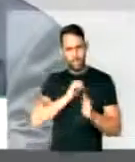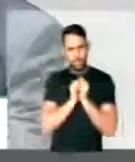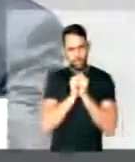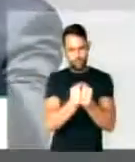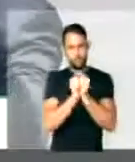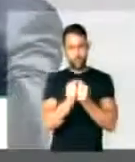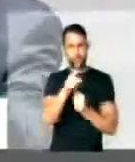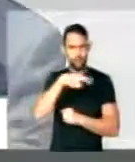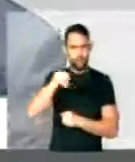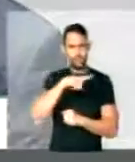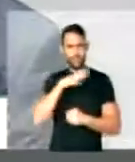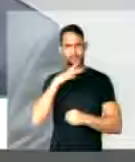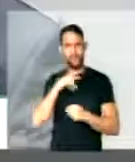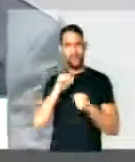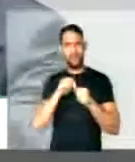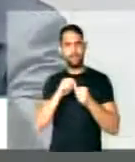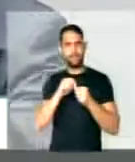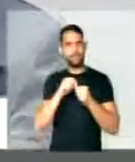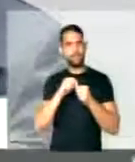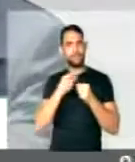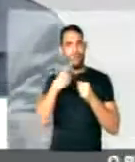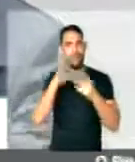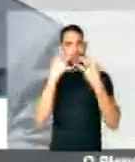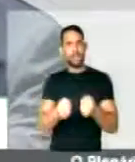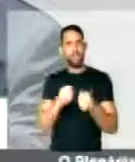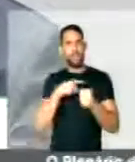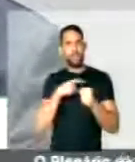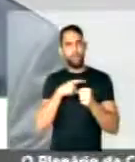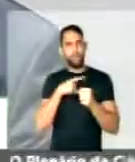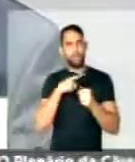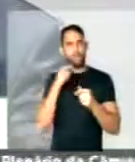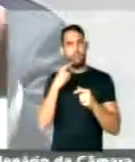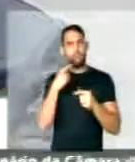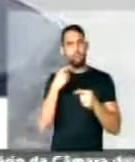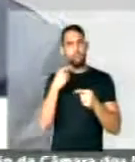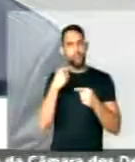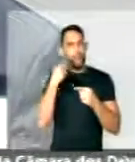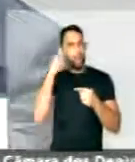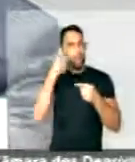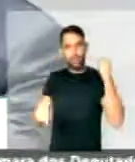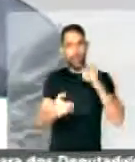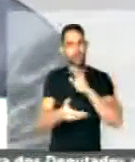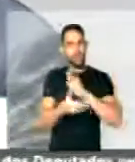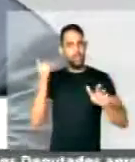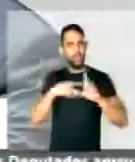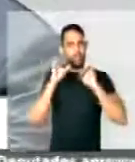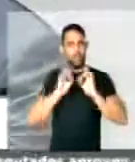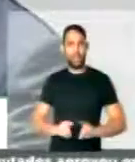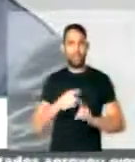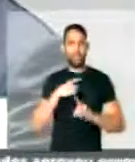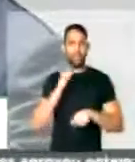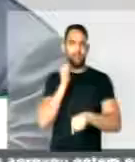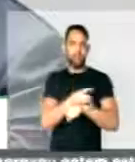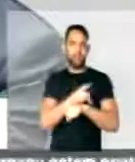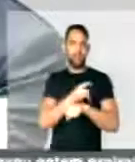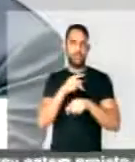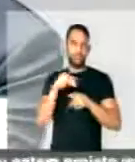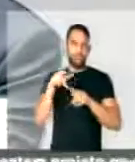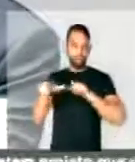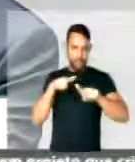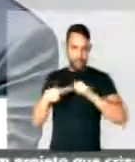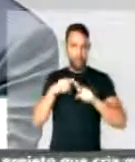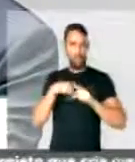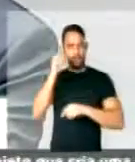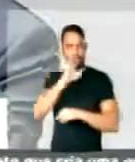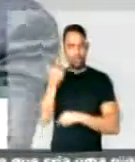lado para impedir que retirem os seus direitos, a previdência e o trabalho e os demais direitos que o Brasil